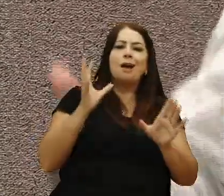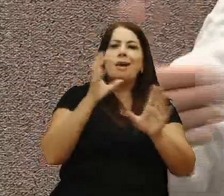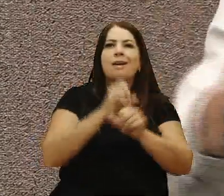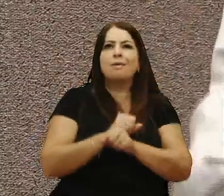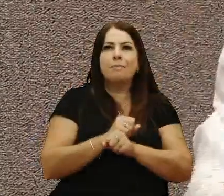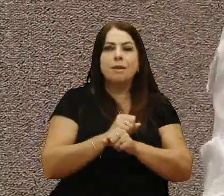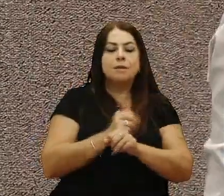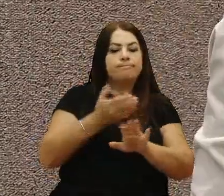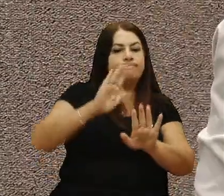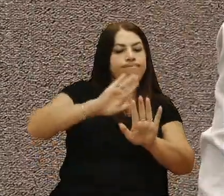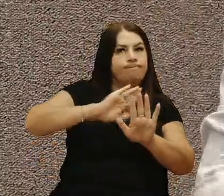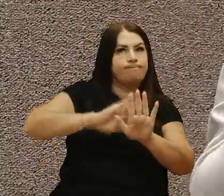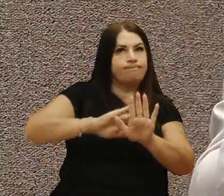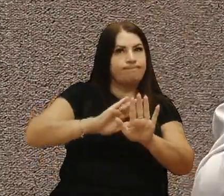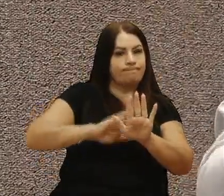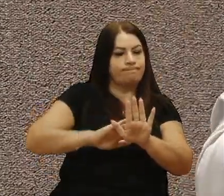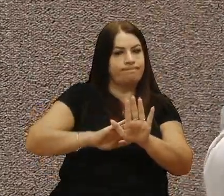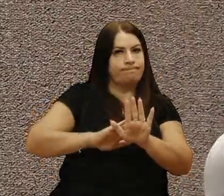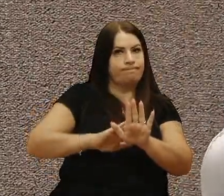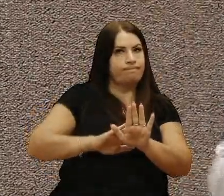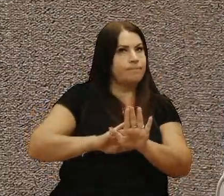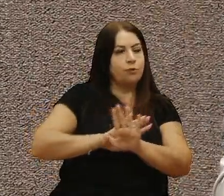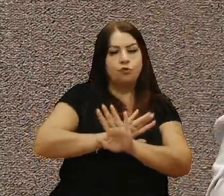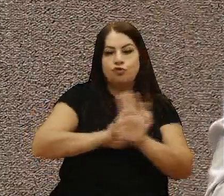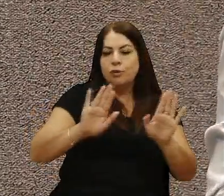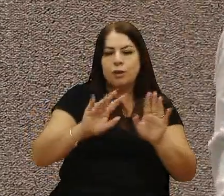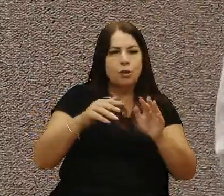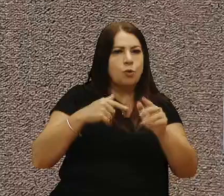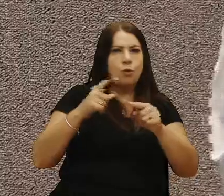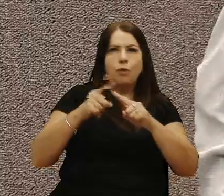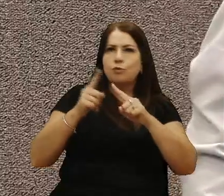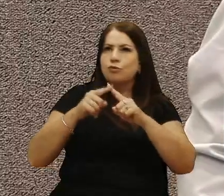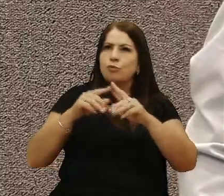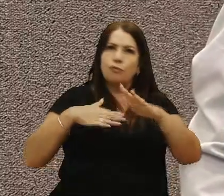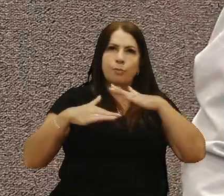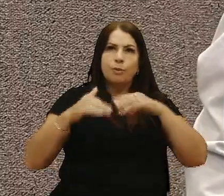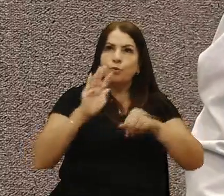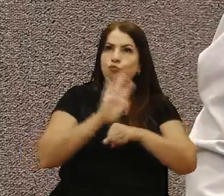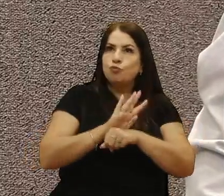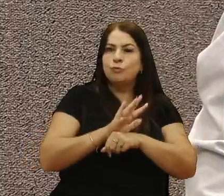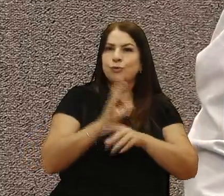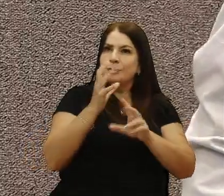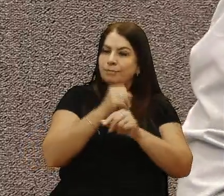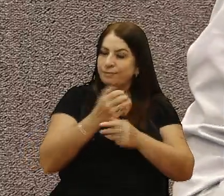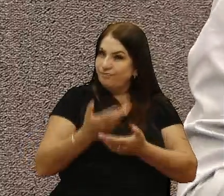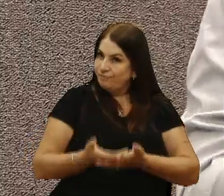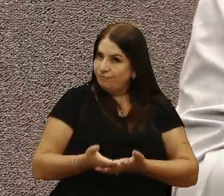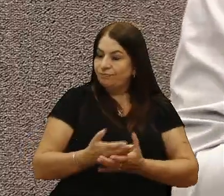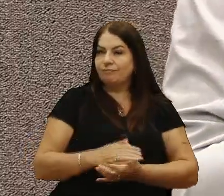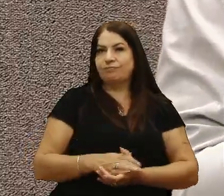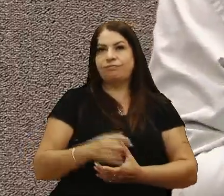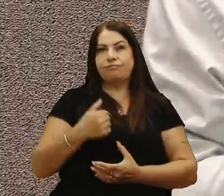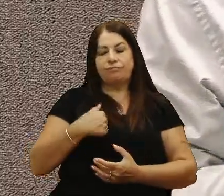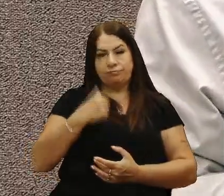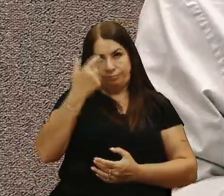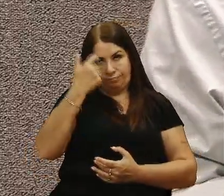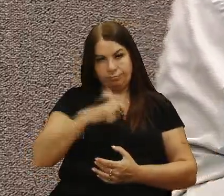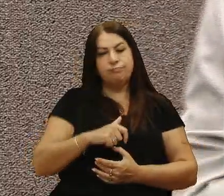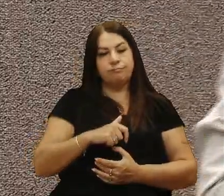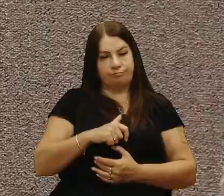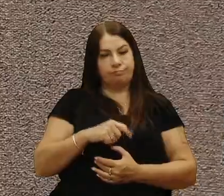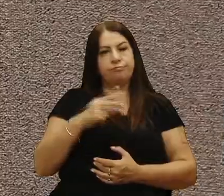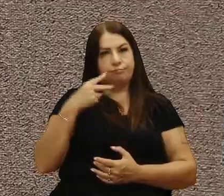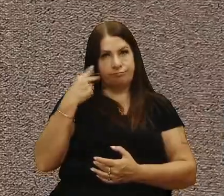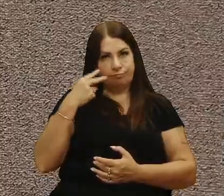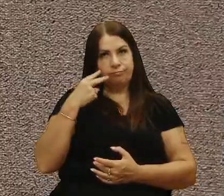E lá atrás, tentam barrar qualquer movimento que ajude os animais, sabe? E eu acho,